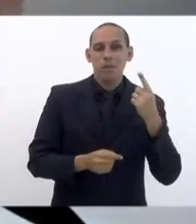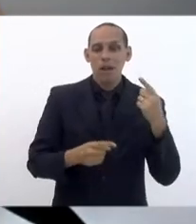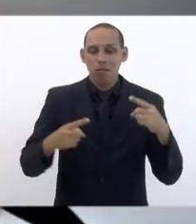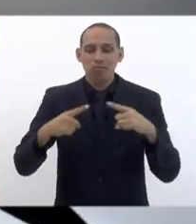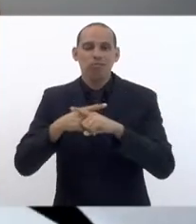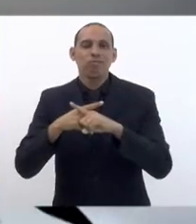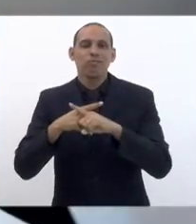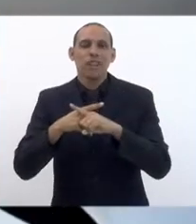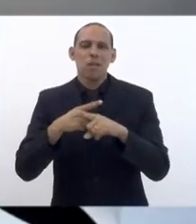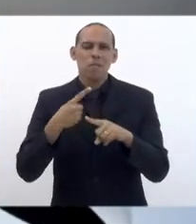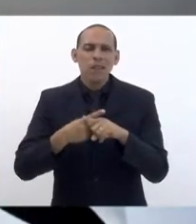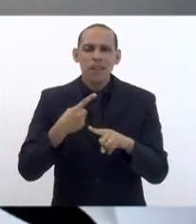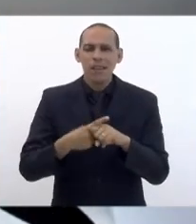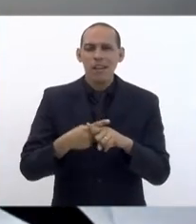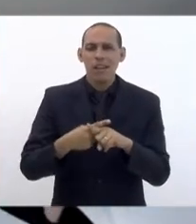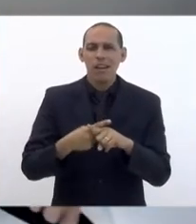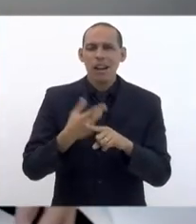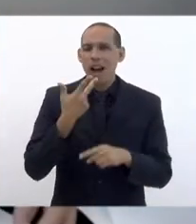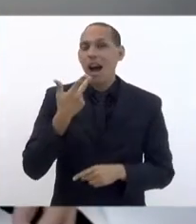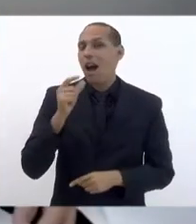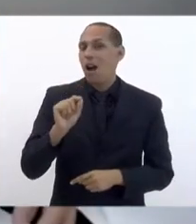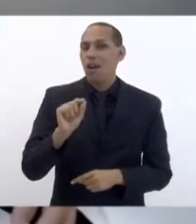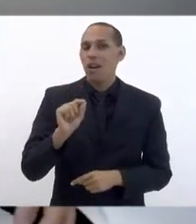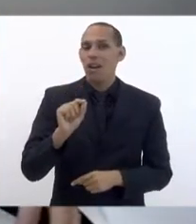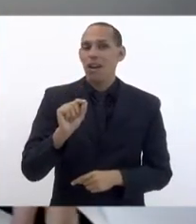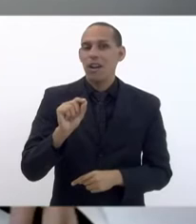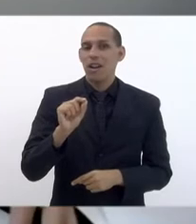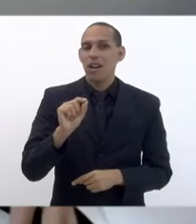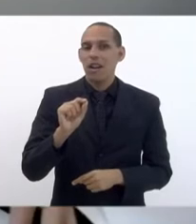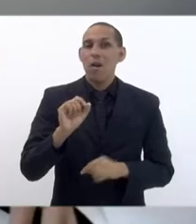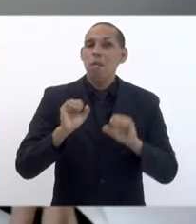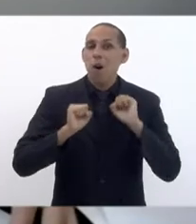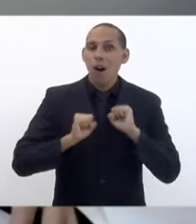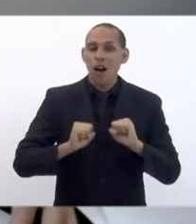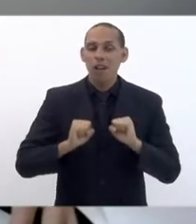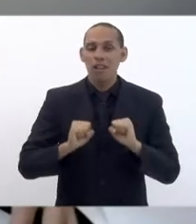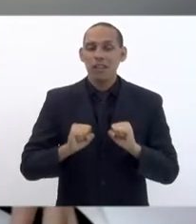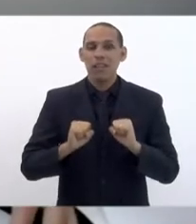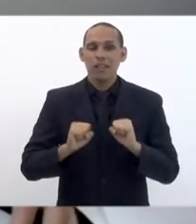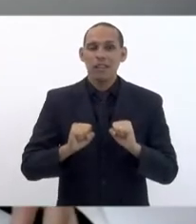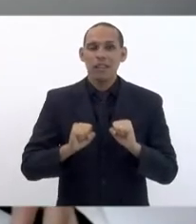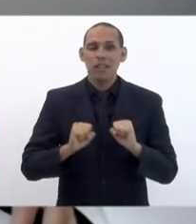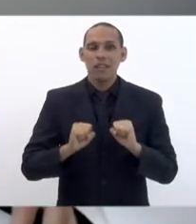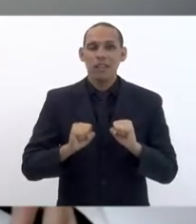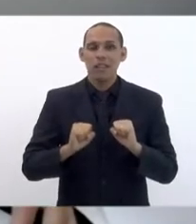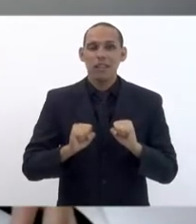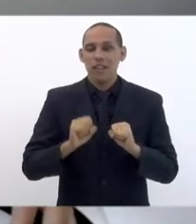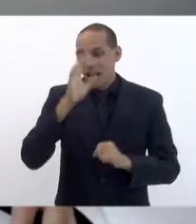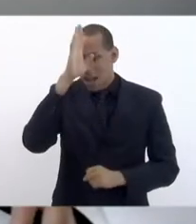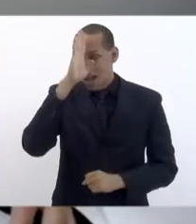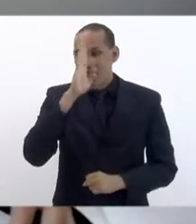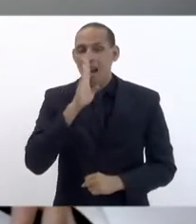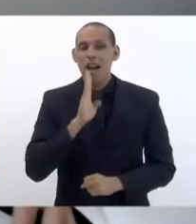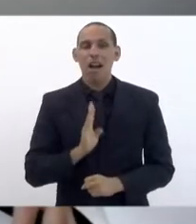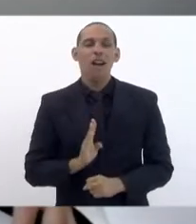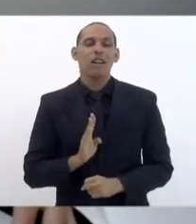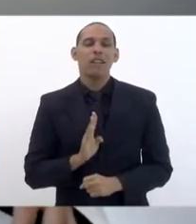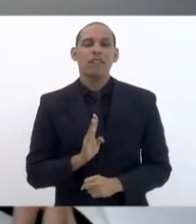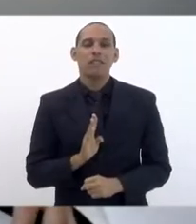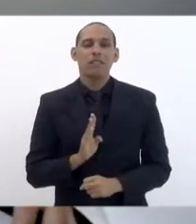quê? Colide porque estabelece uma possibilidade de isenção da gratuidade. Na